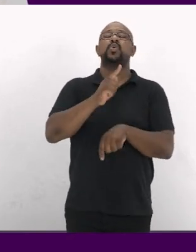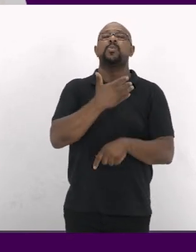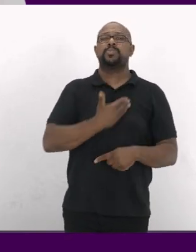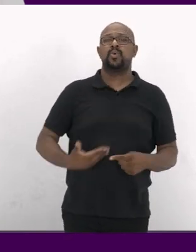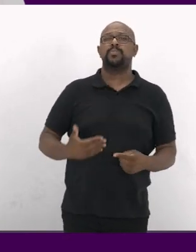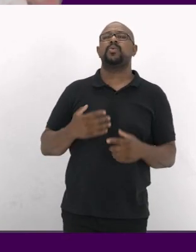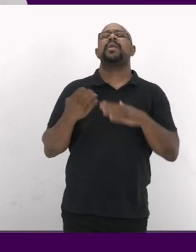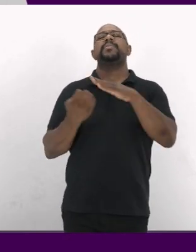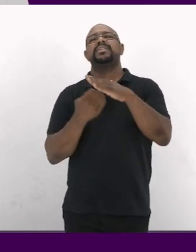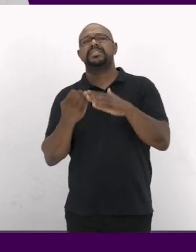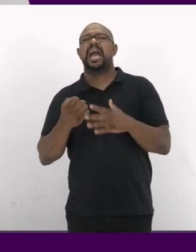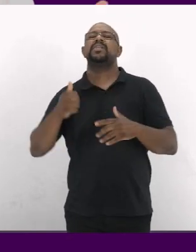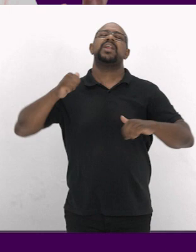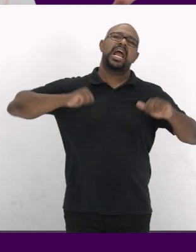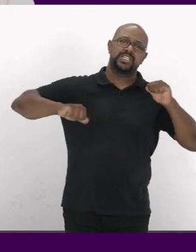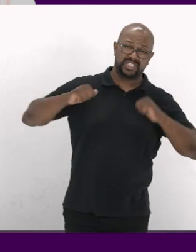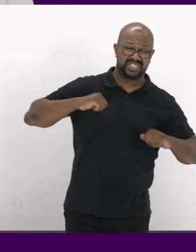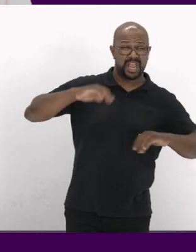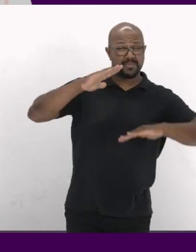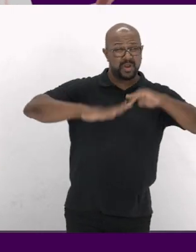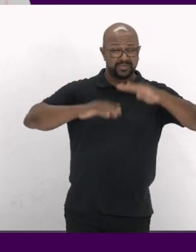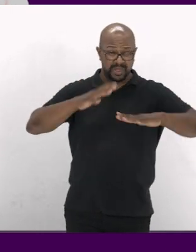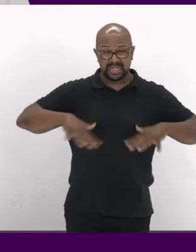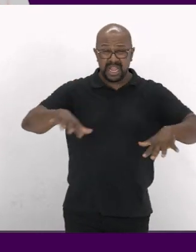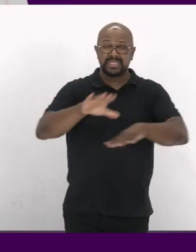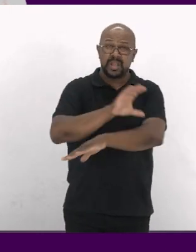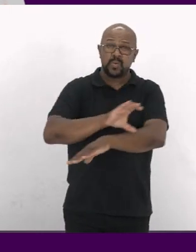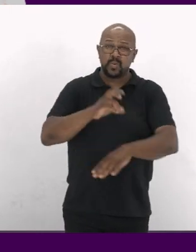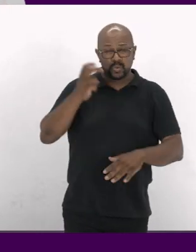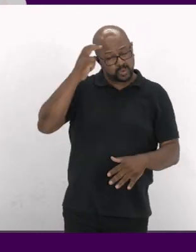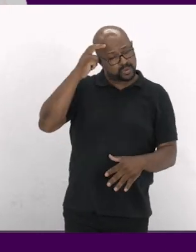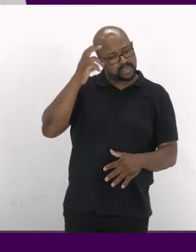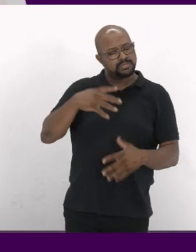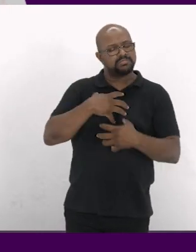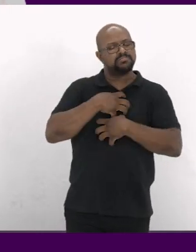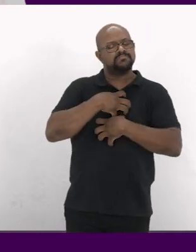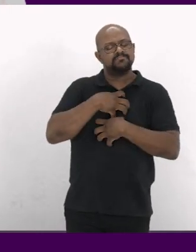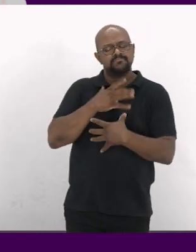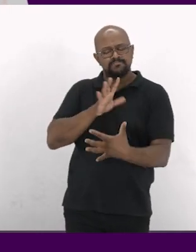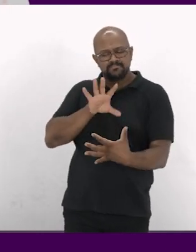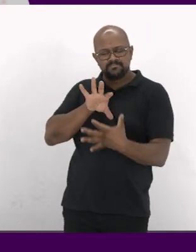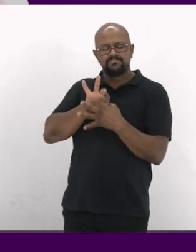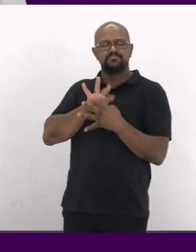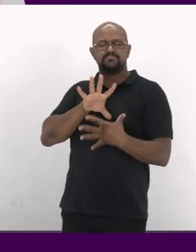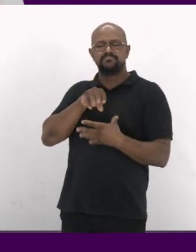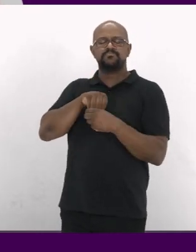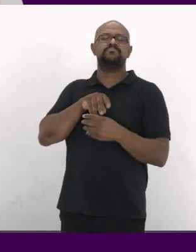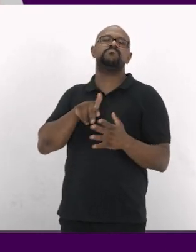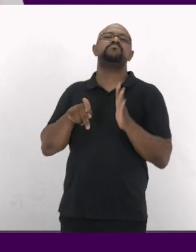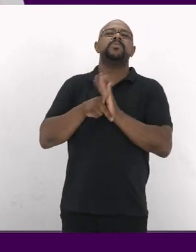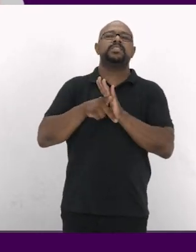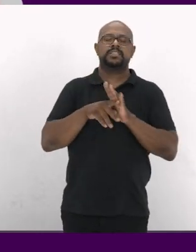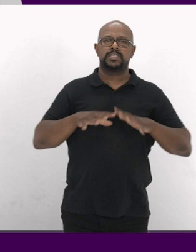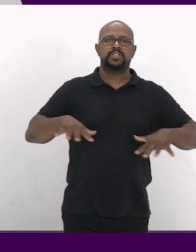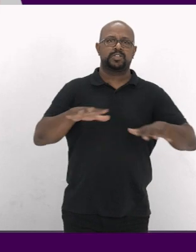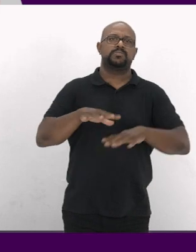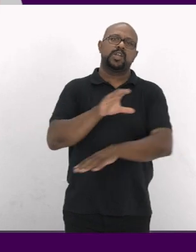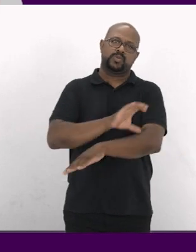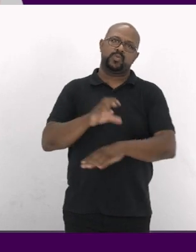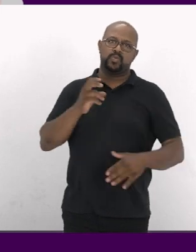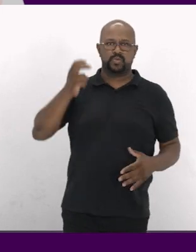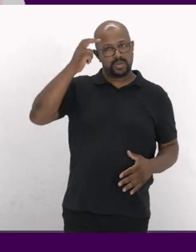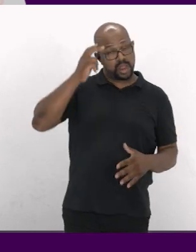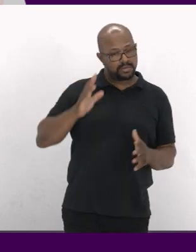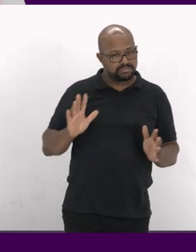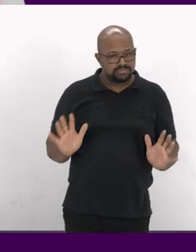gestores públicos, os empresários, artistas e os profissionais da cultura tenham um senso de pertencimento desse espaço